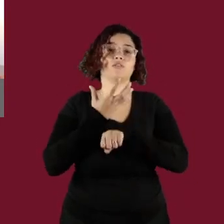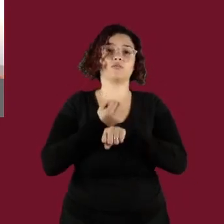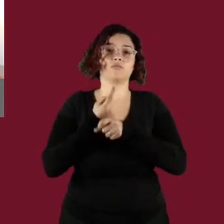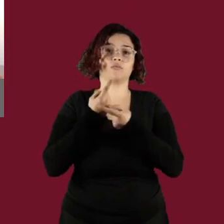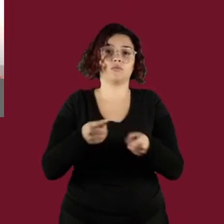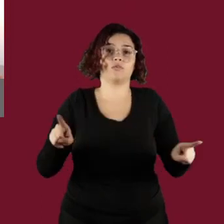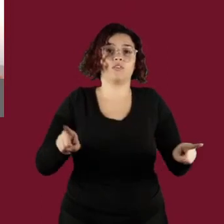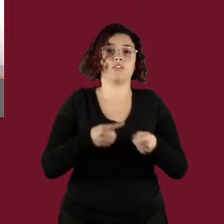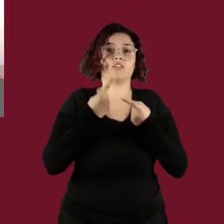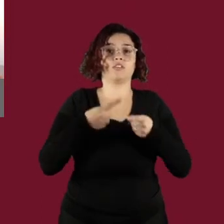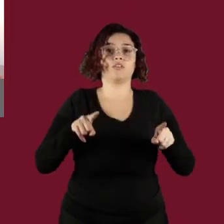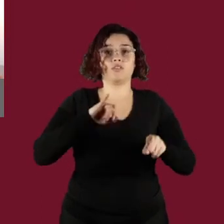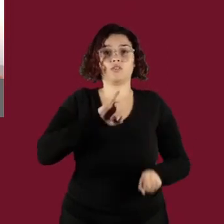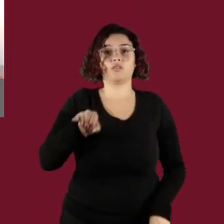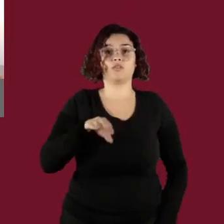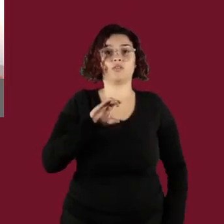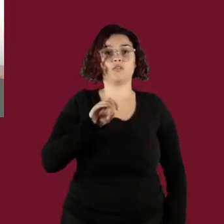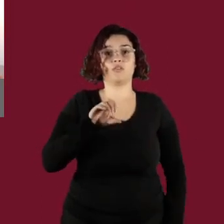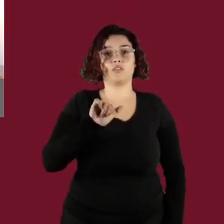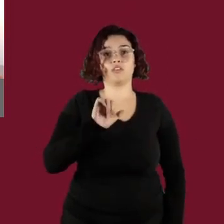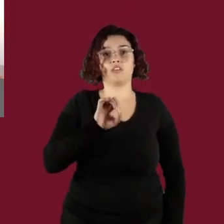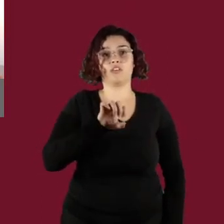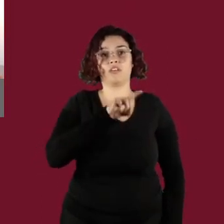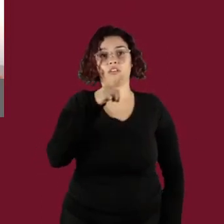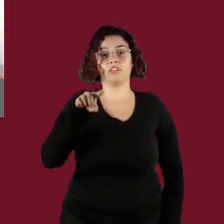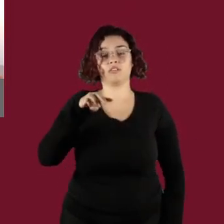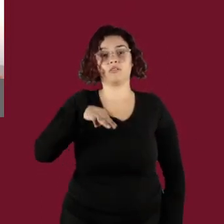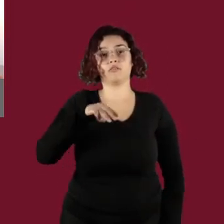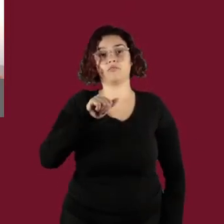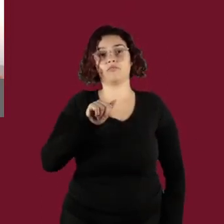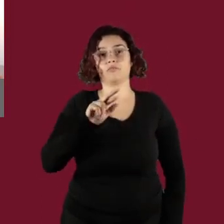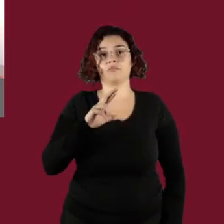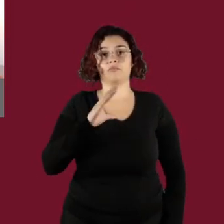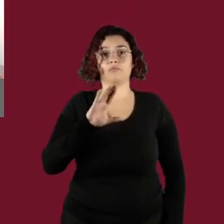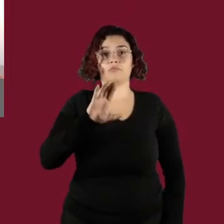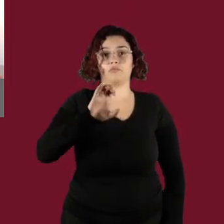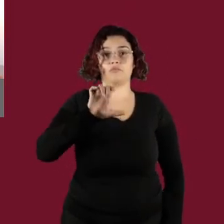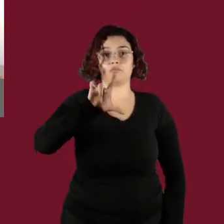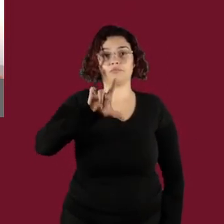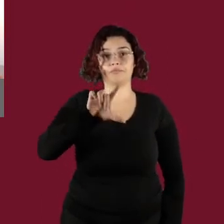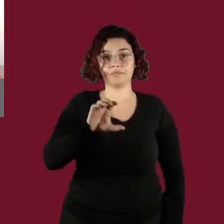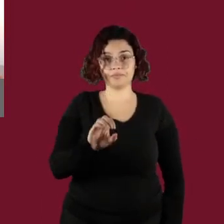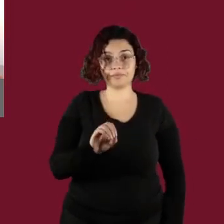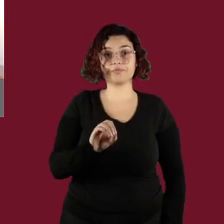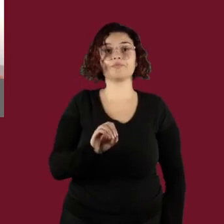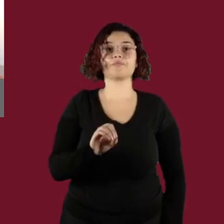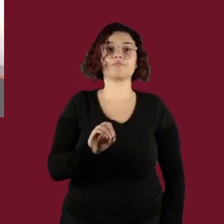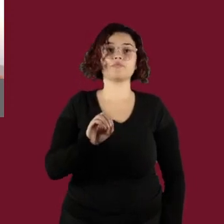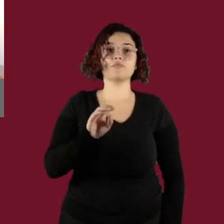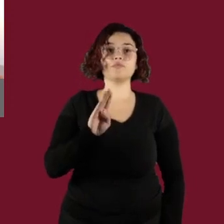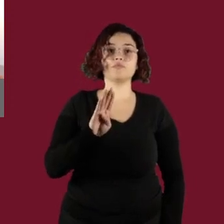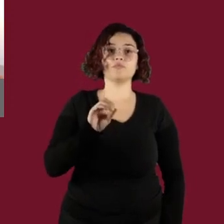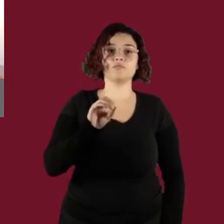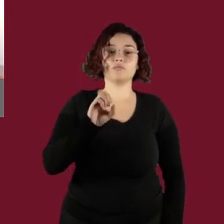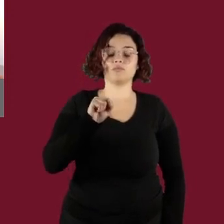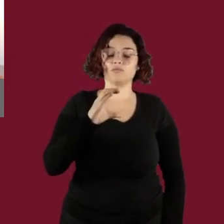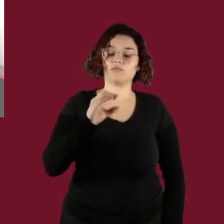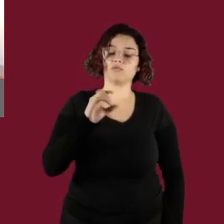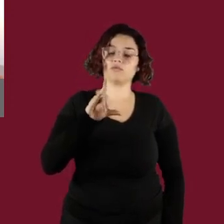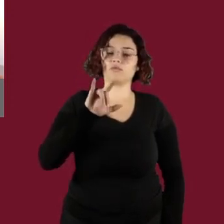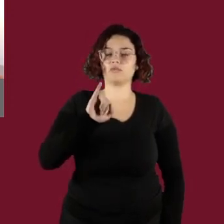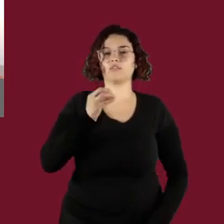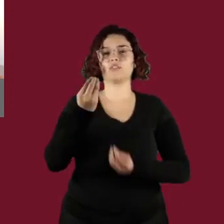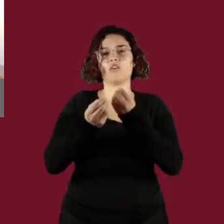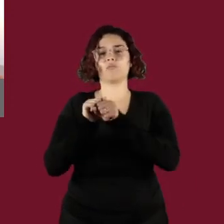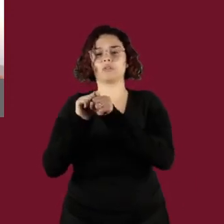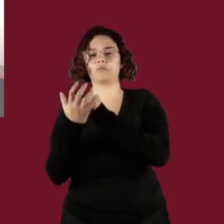que também falou muito bem sobre a questão do mercado e como os músicos foram afetados, todo mundo que mexe com música, por